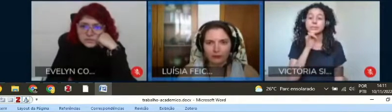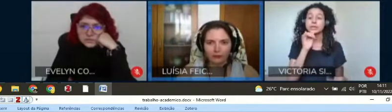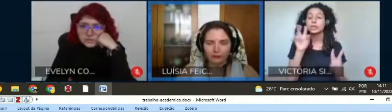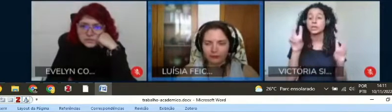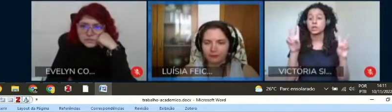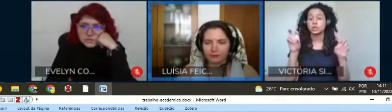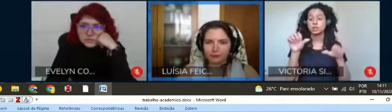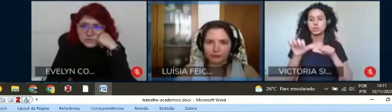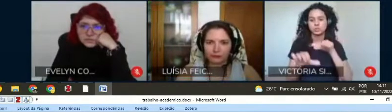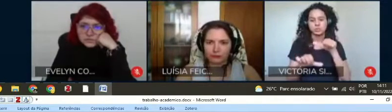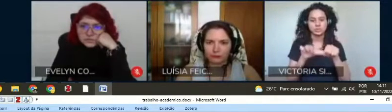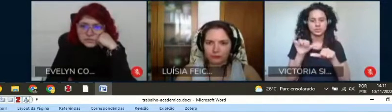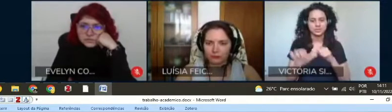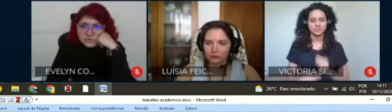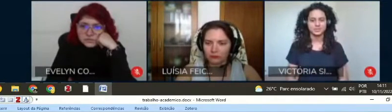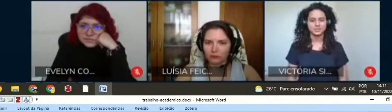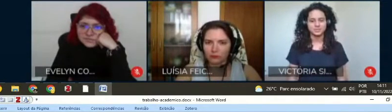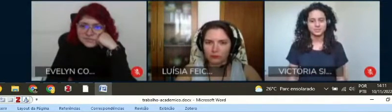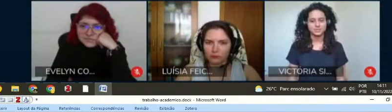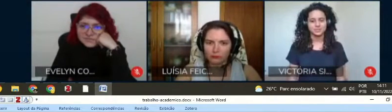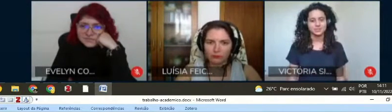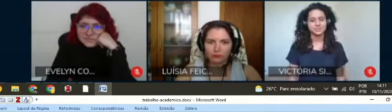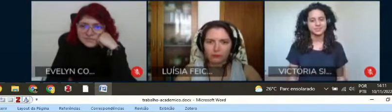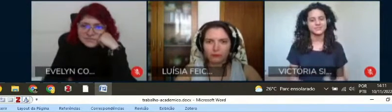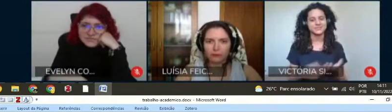Gata Fofa.